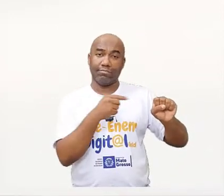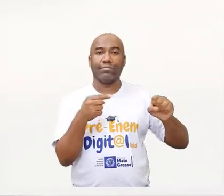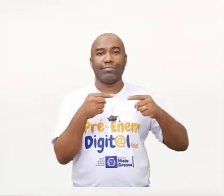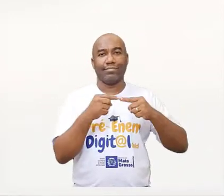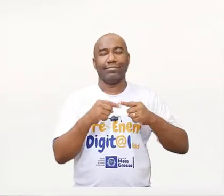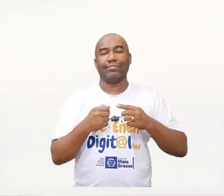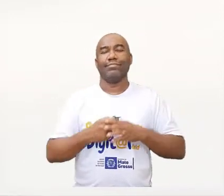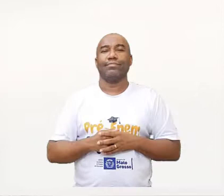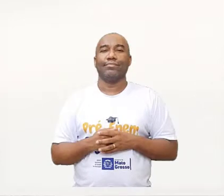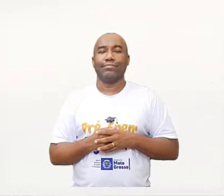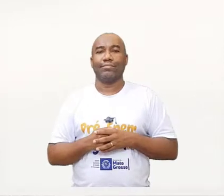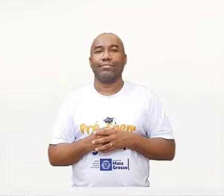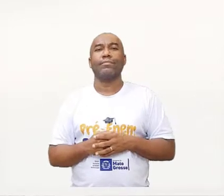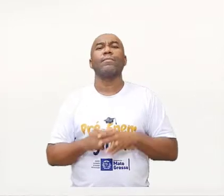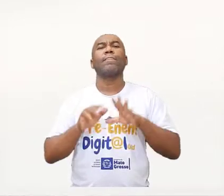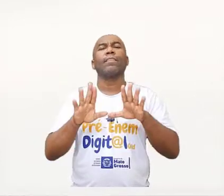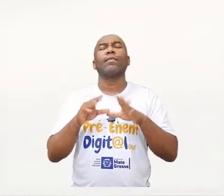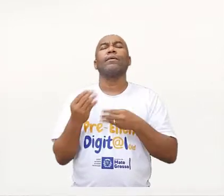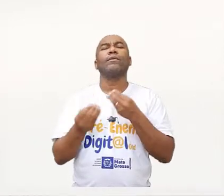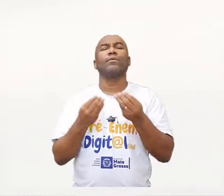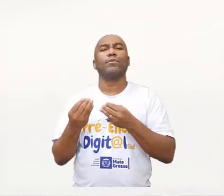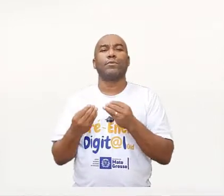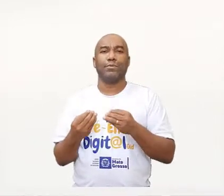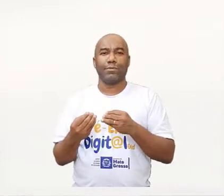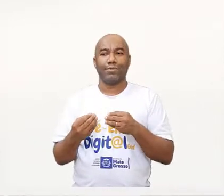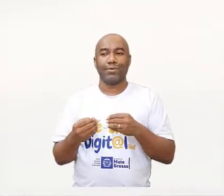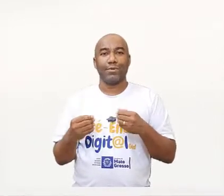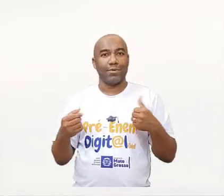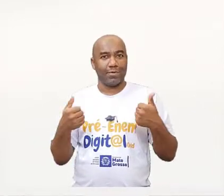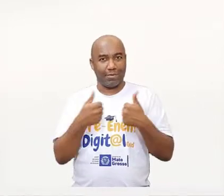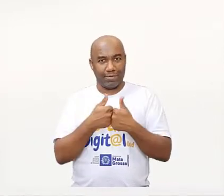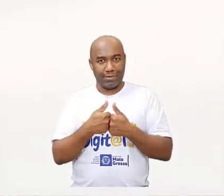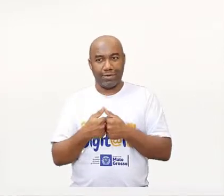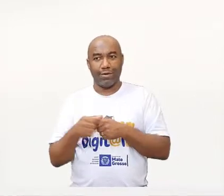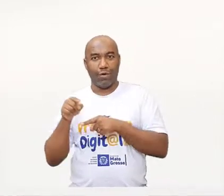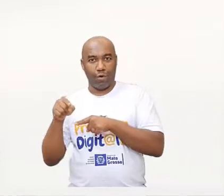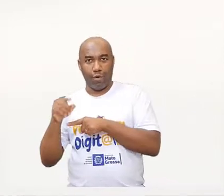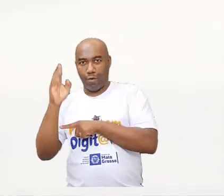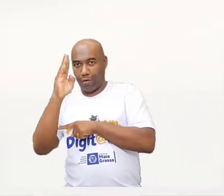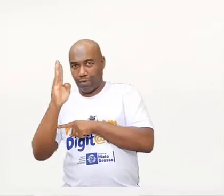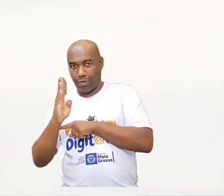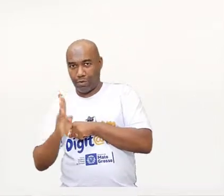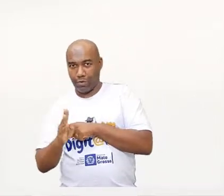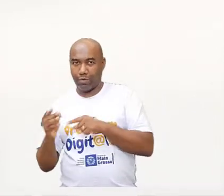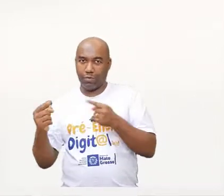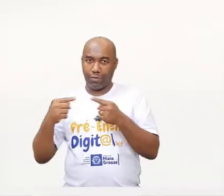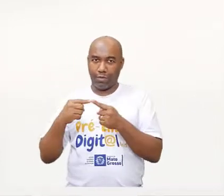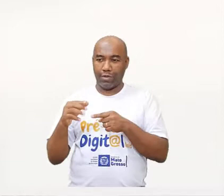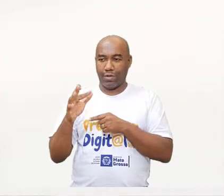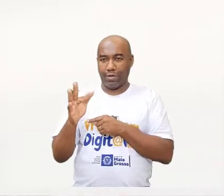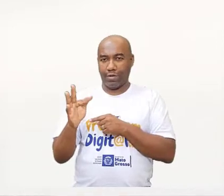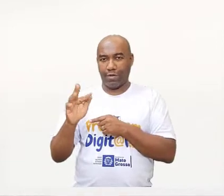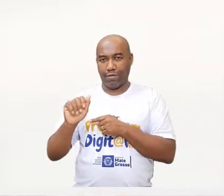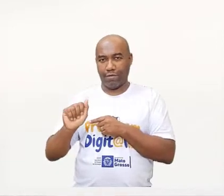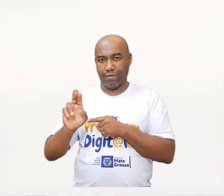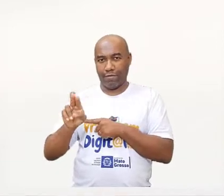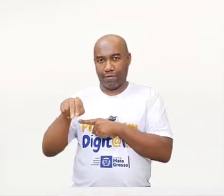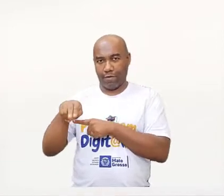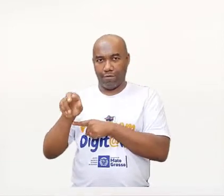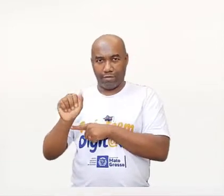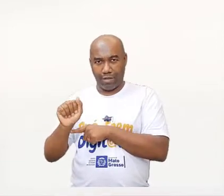essa concordância só com o mais próximo. O Brasil possui fauna e flora